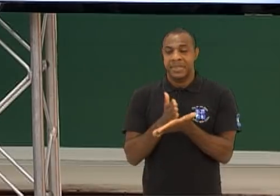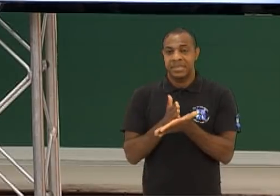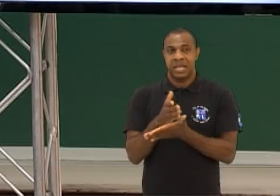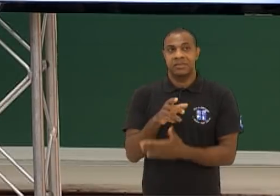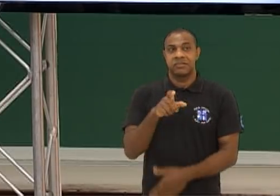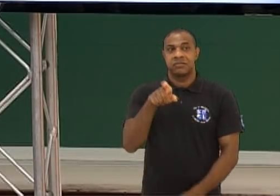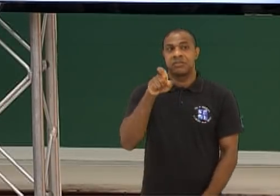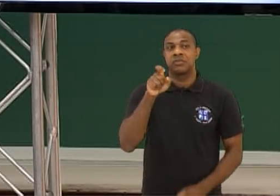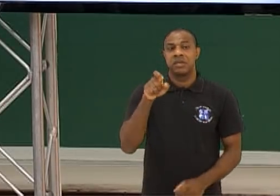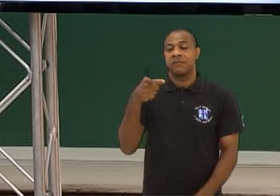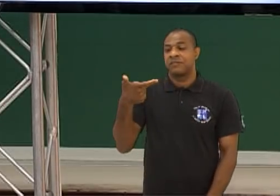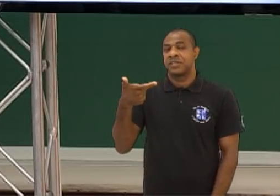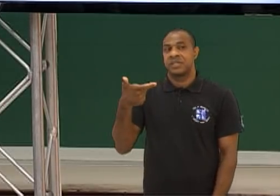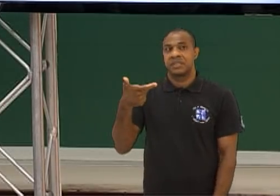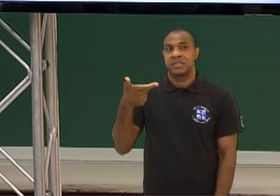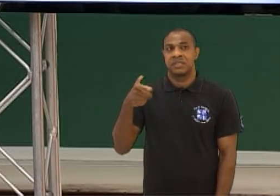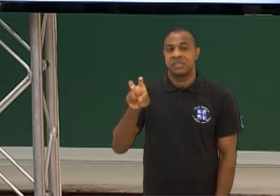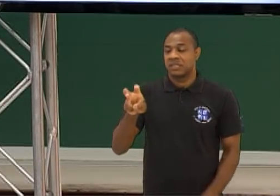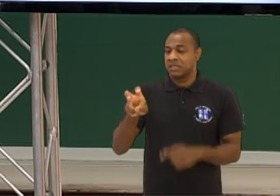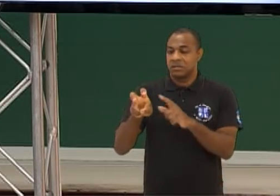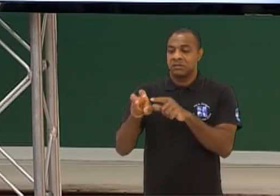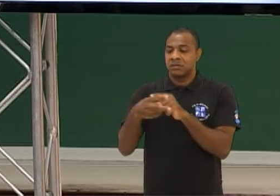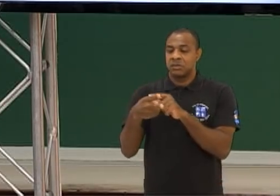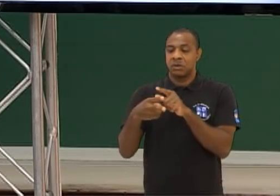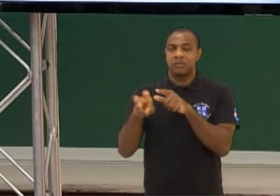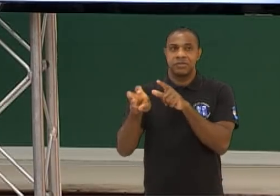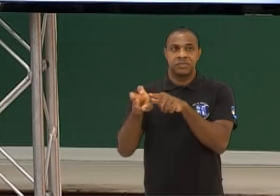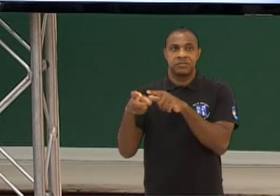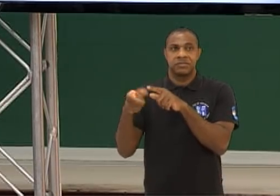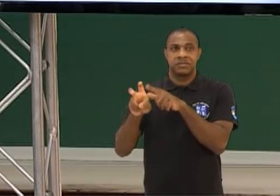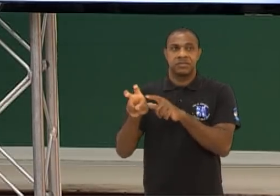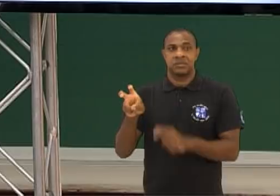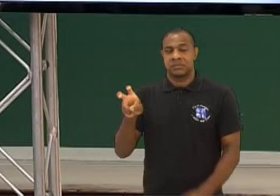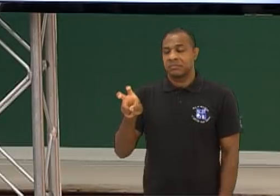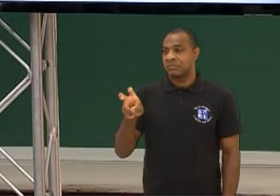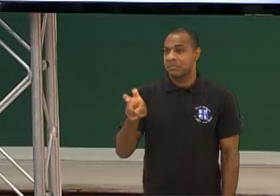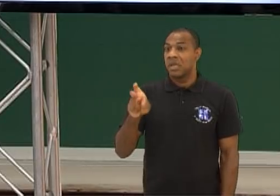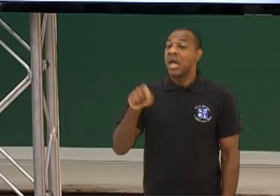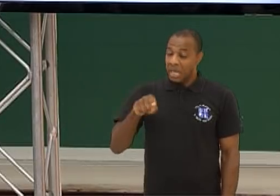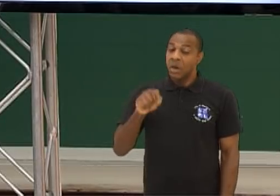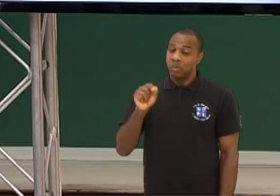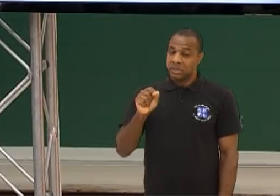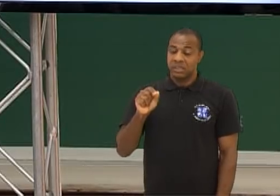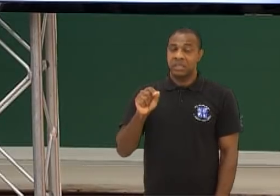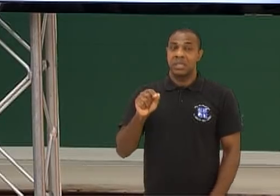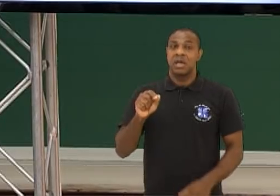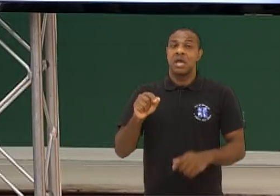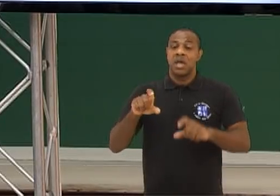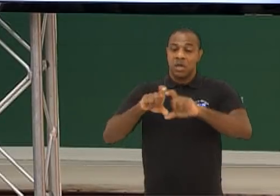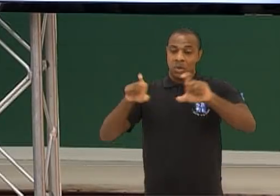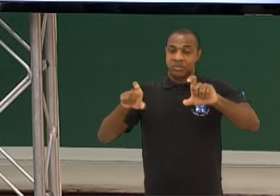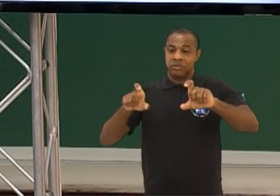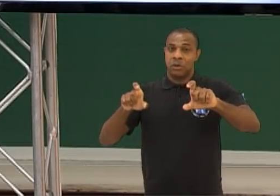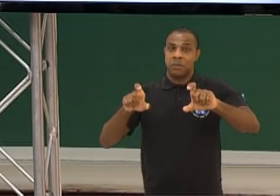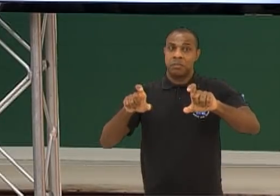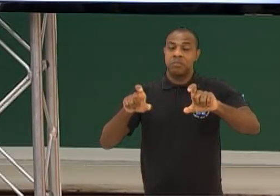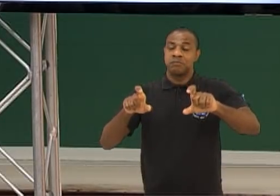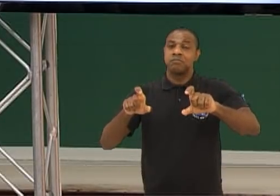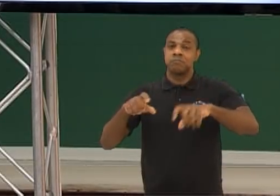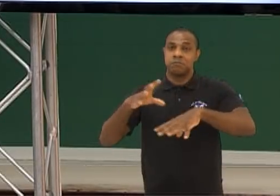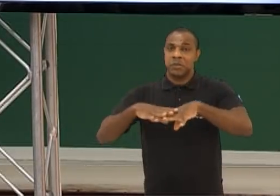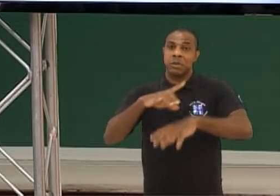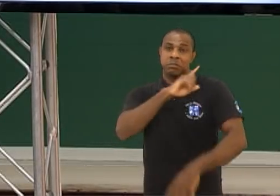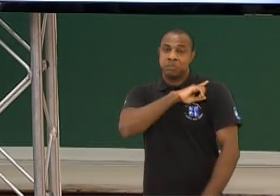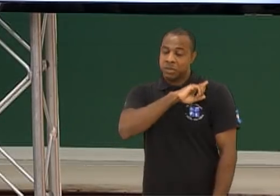é 25. É uma equação do primeiro grau? Sim, é uma equação do primeiro grau. Então, a letra